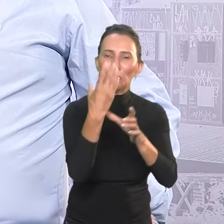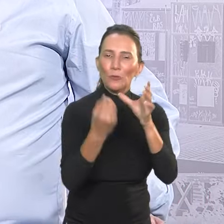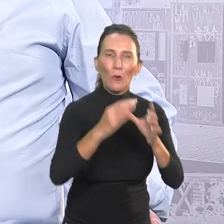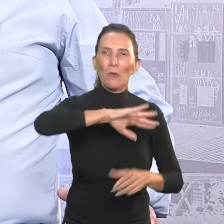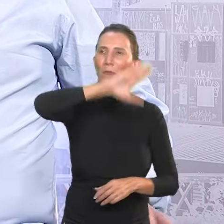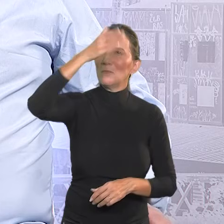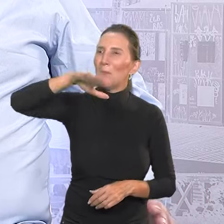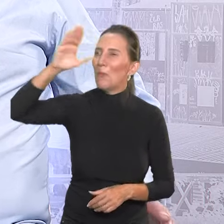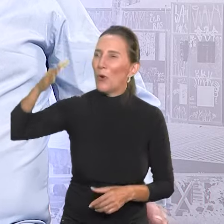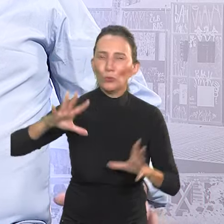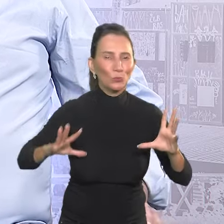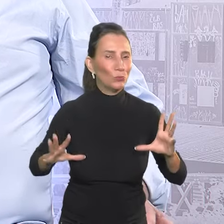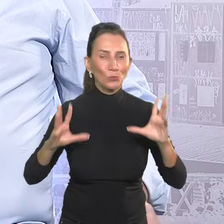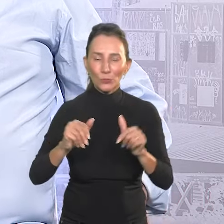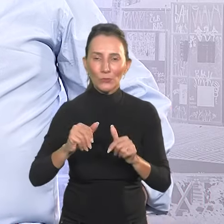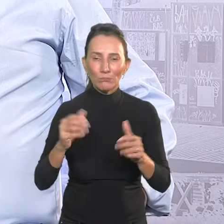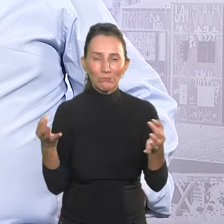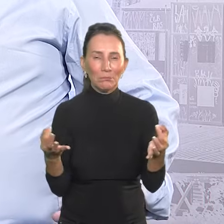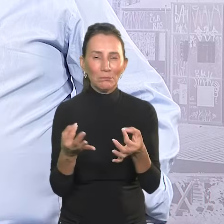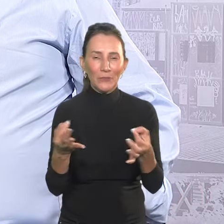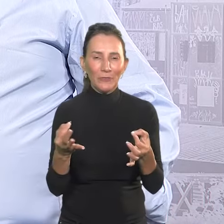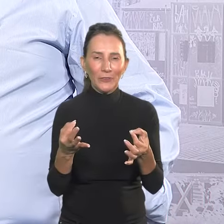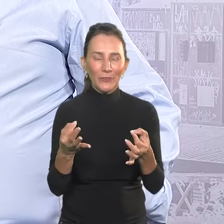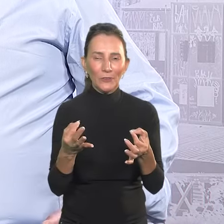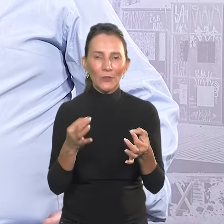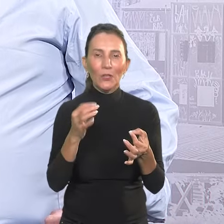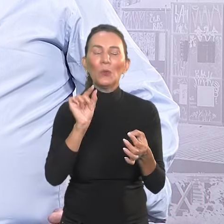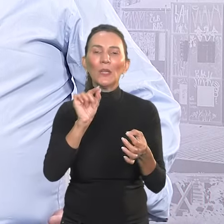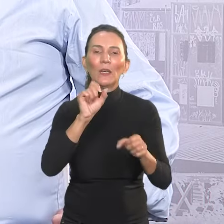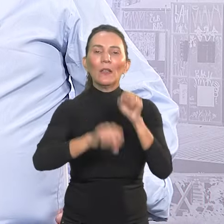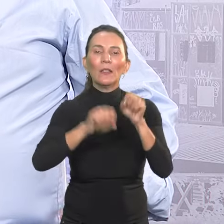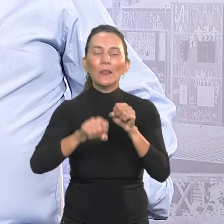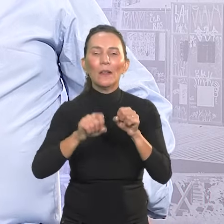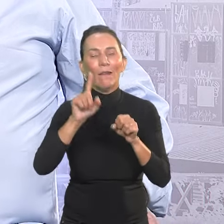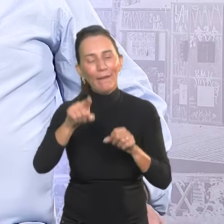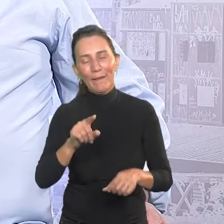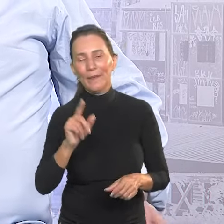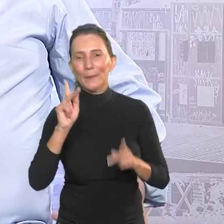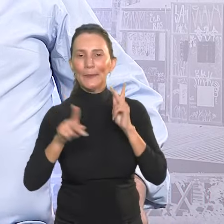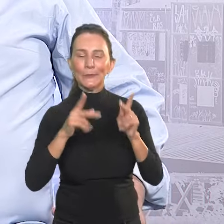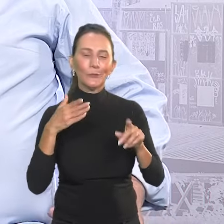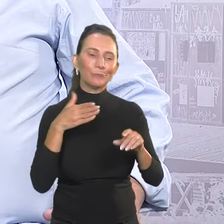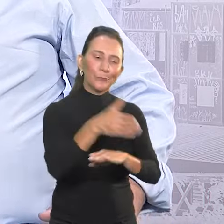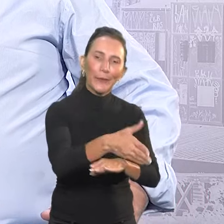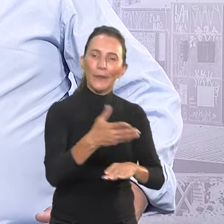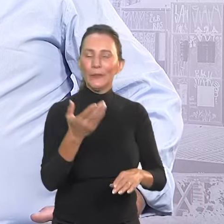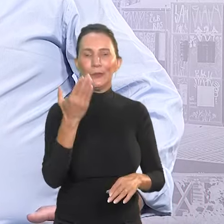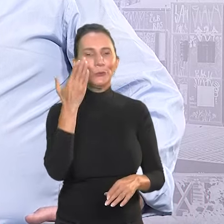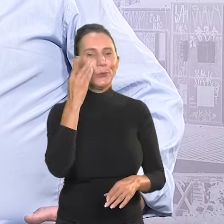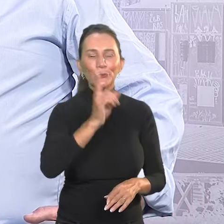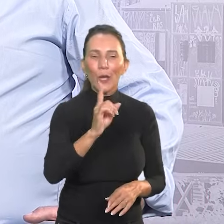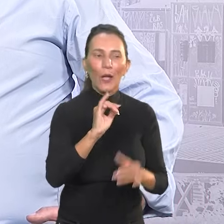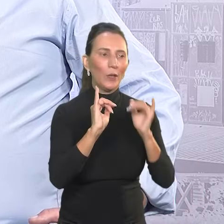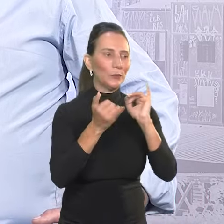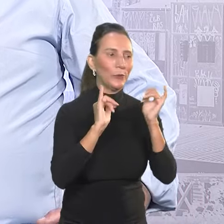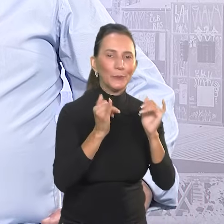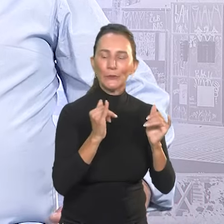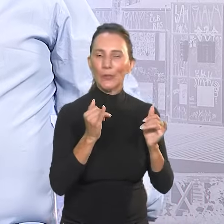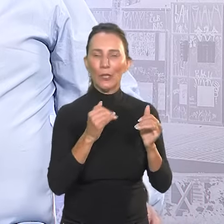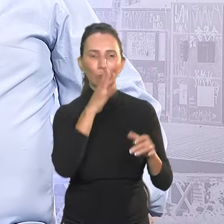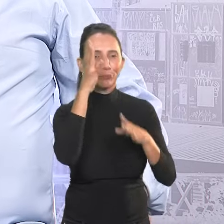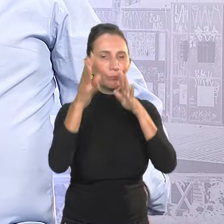todos os montes, montanhas, tudo é perfeito. O que que estraga? É o homem, quando entra sem o conhecimento, sem a